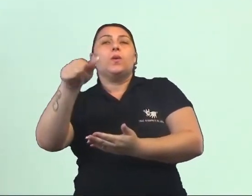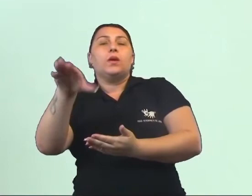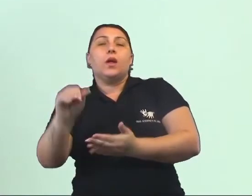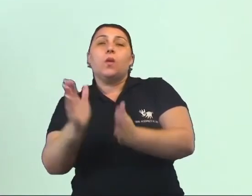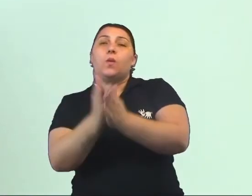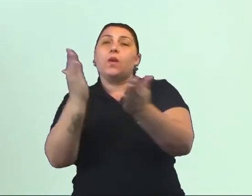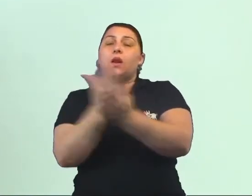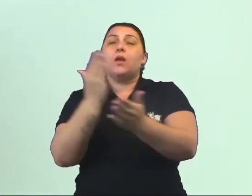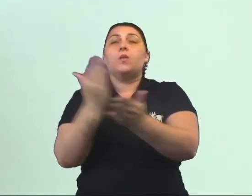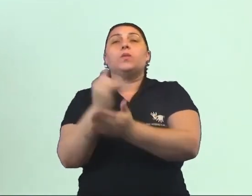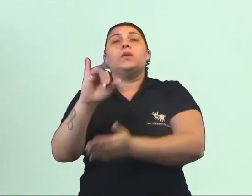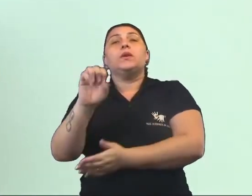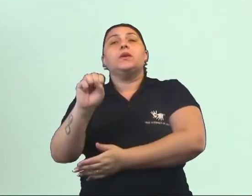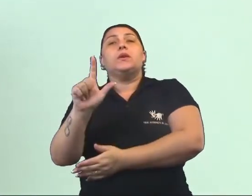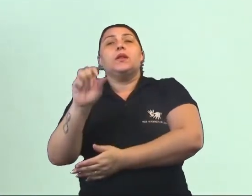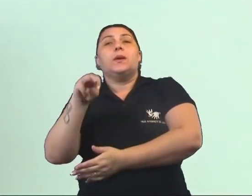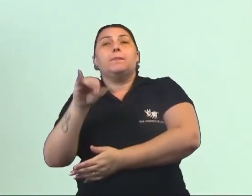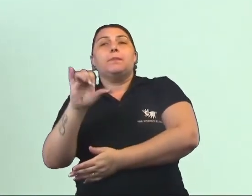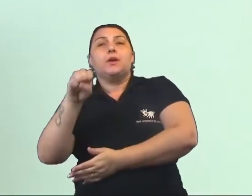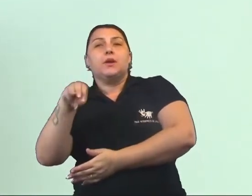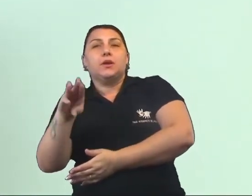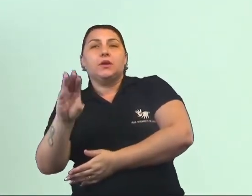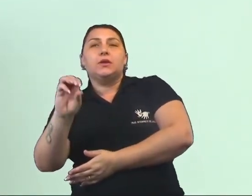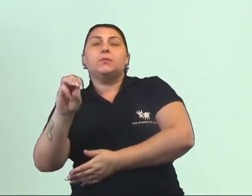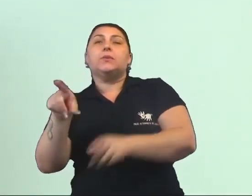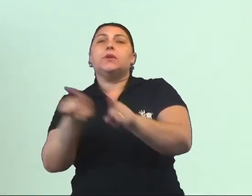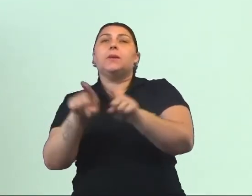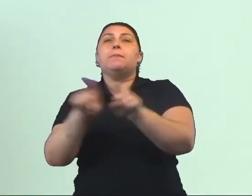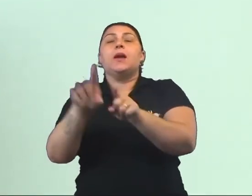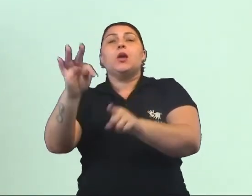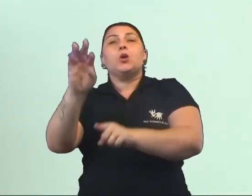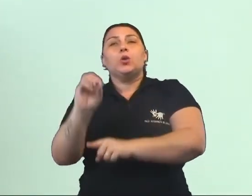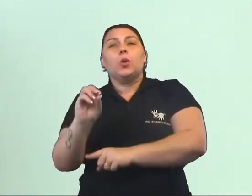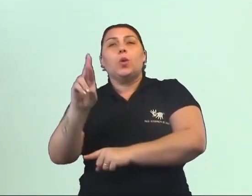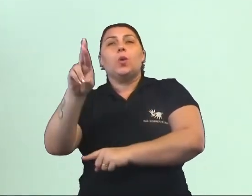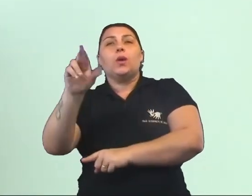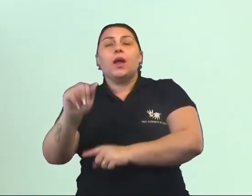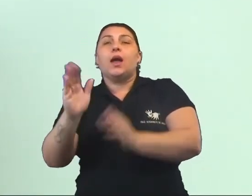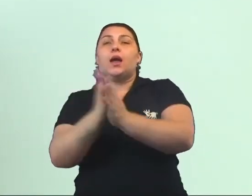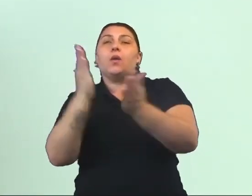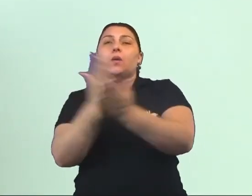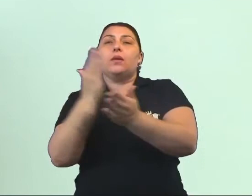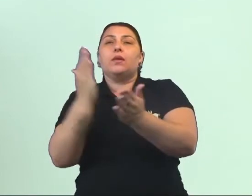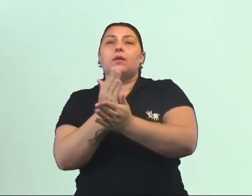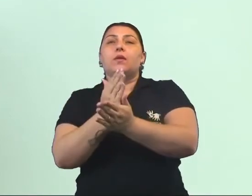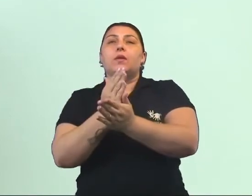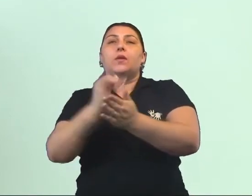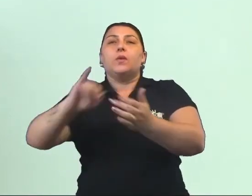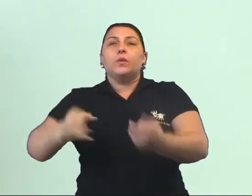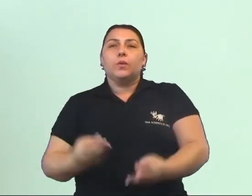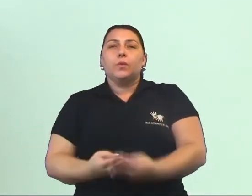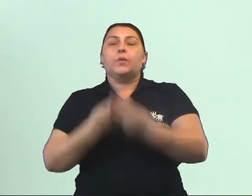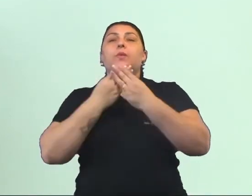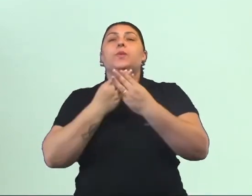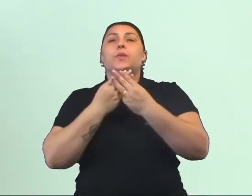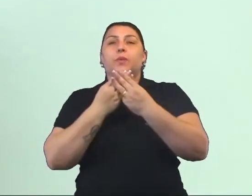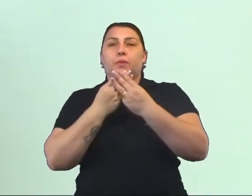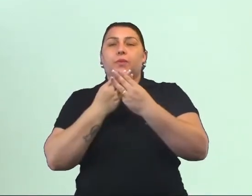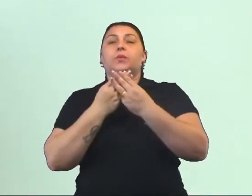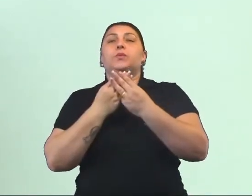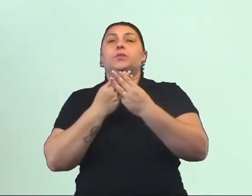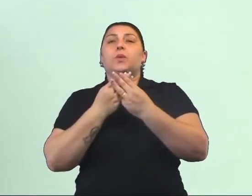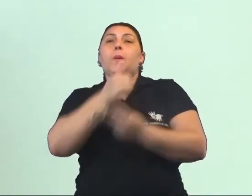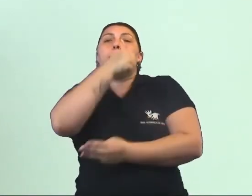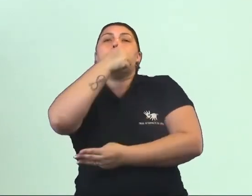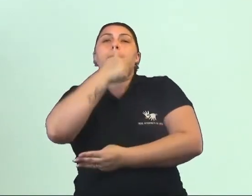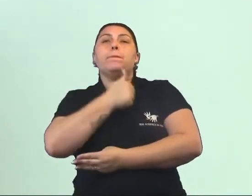do islamismo, e está escrito na Torá, que é o livro do judaísmo, esse mesmo acontecimento, que foi o sacrifício de